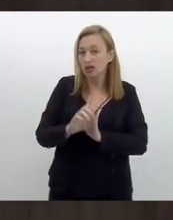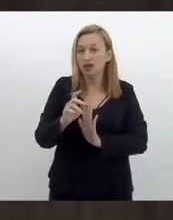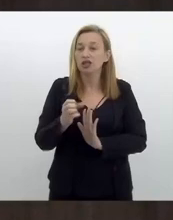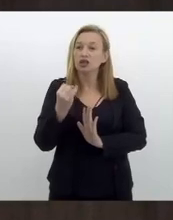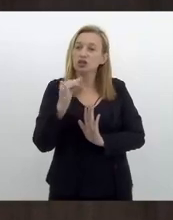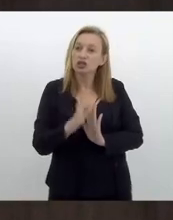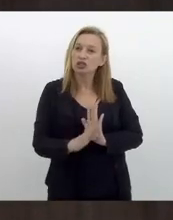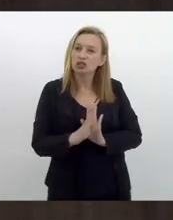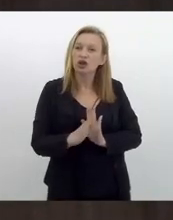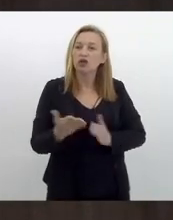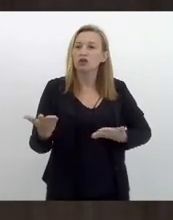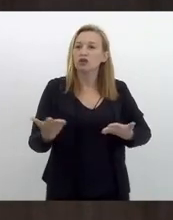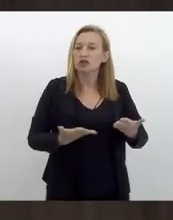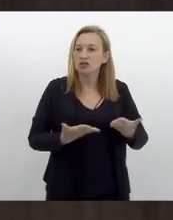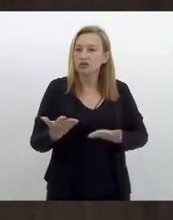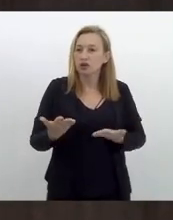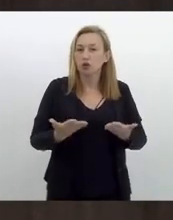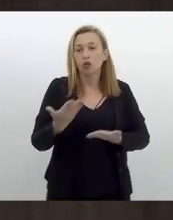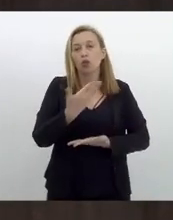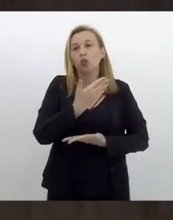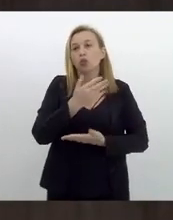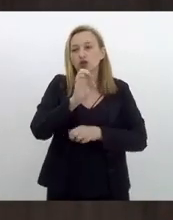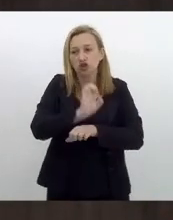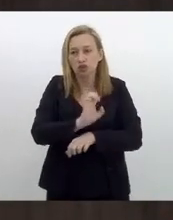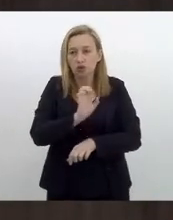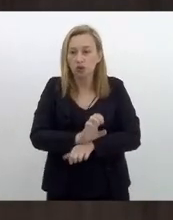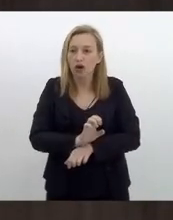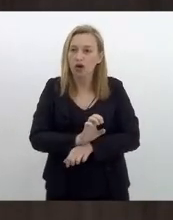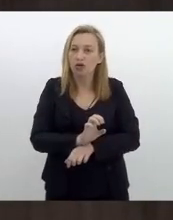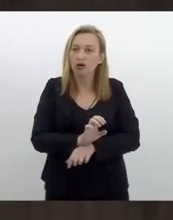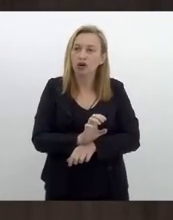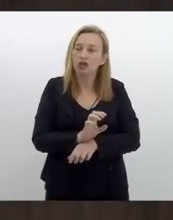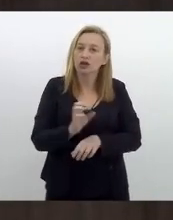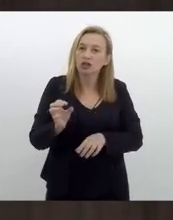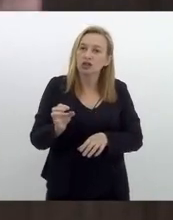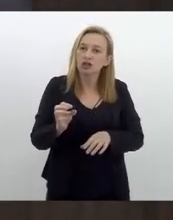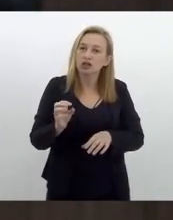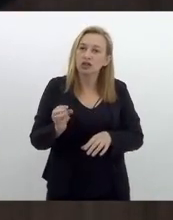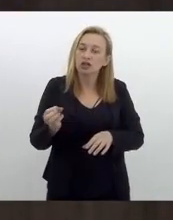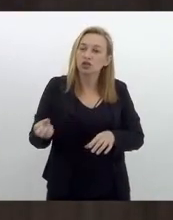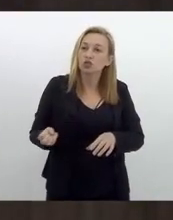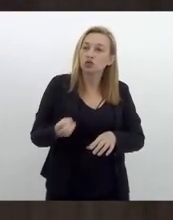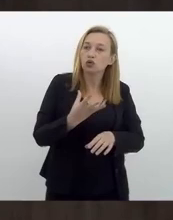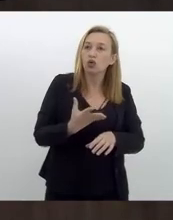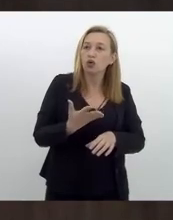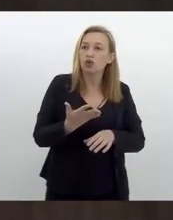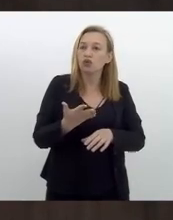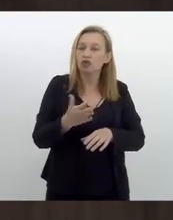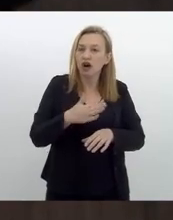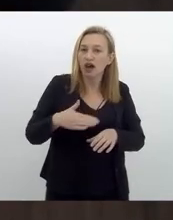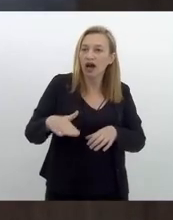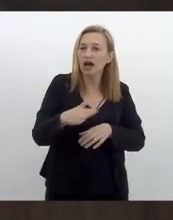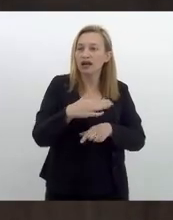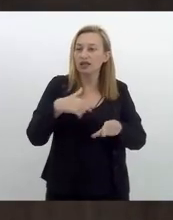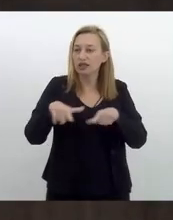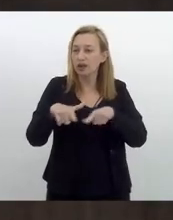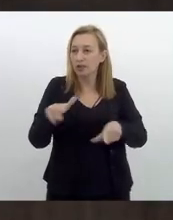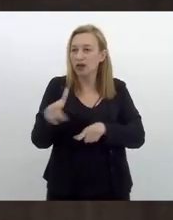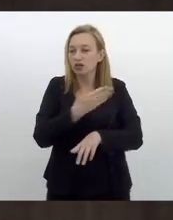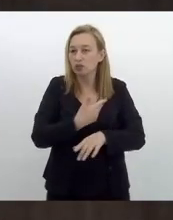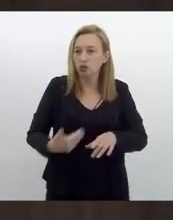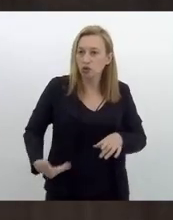o servidor estadual que ingressar em novo cargo efetivo, em novo cargo efetivo, qualquer que seja,